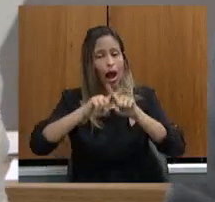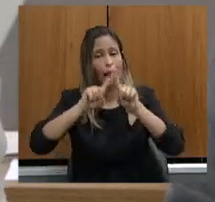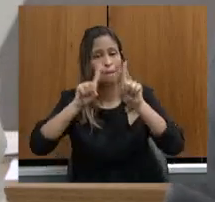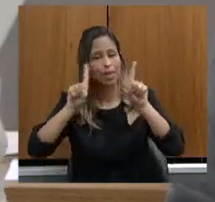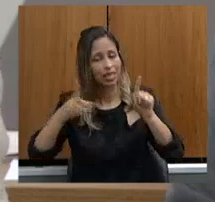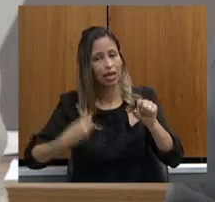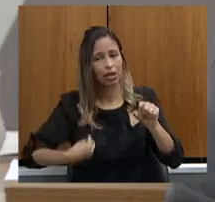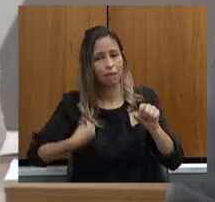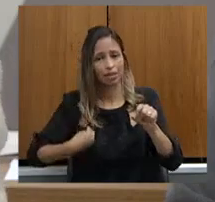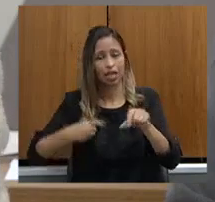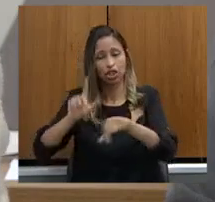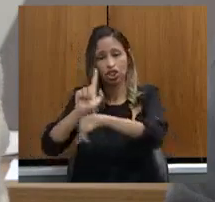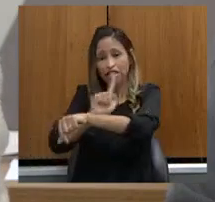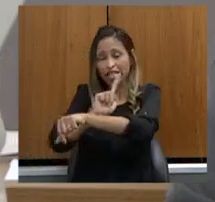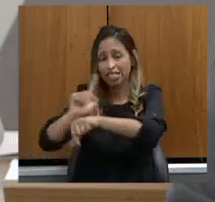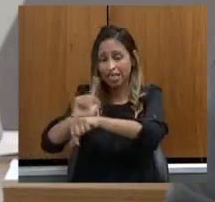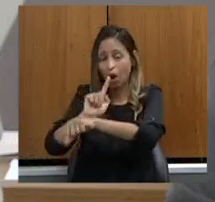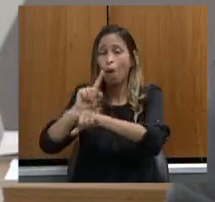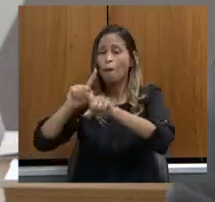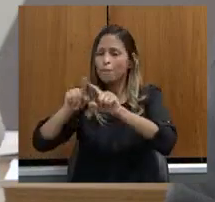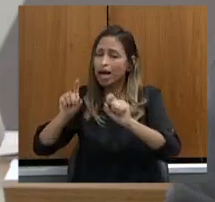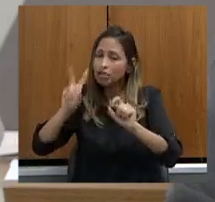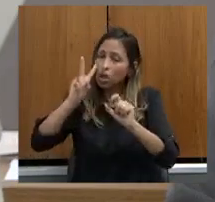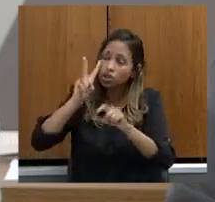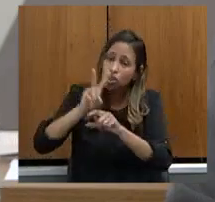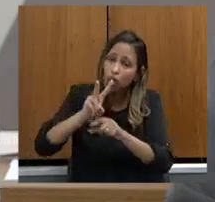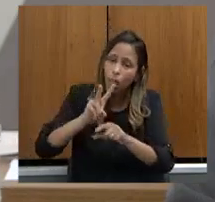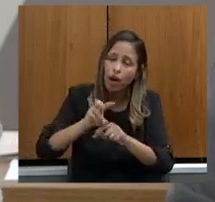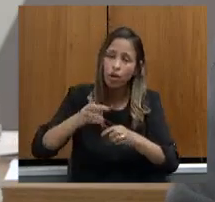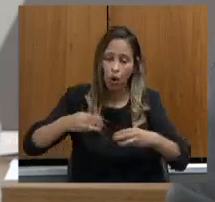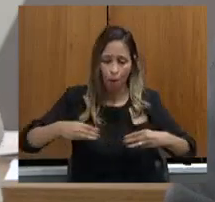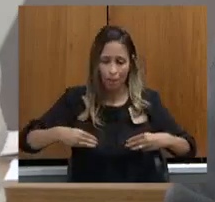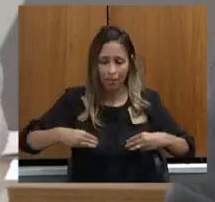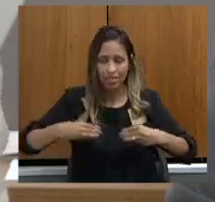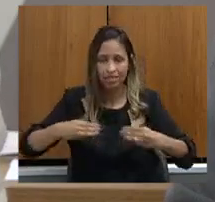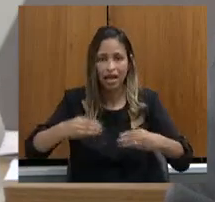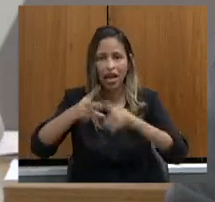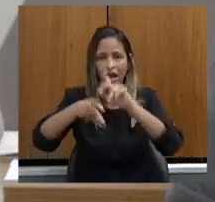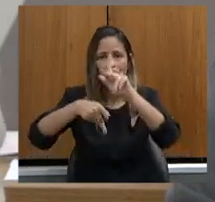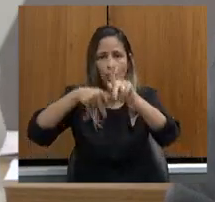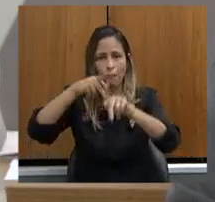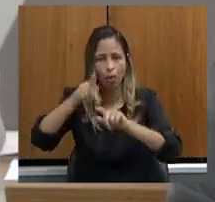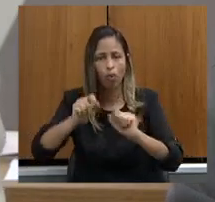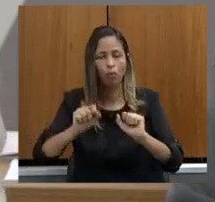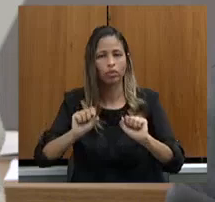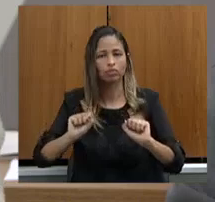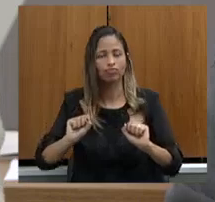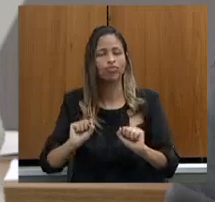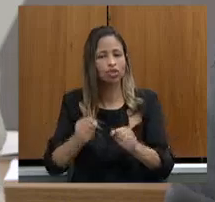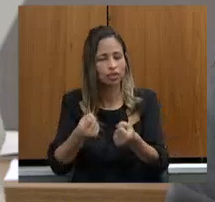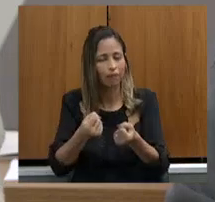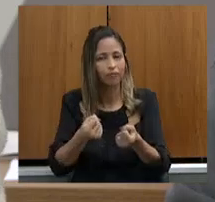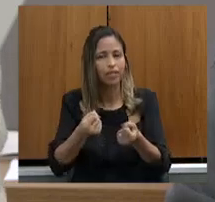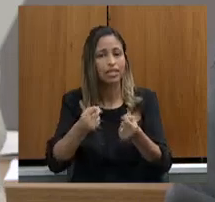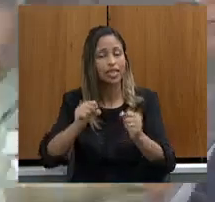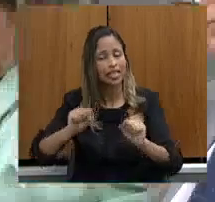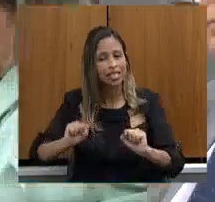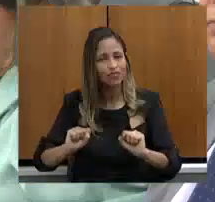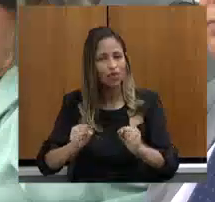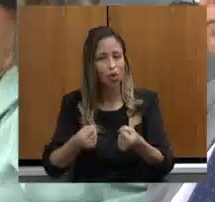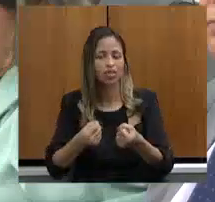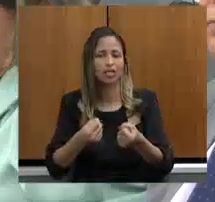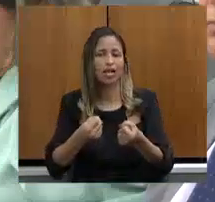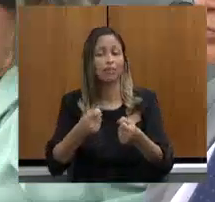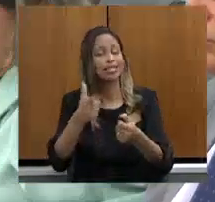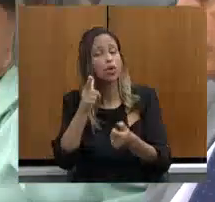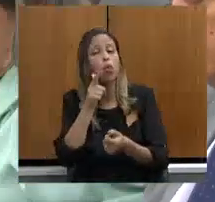de não participarmos da gestão acompanha o esforço os Ministérios públicos defensoria tem feito o seu trabalho tem se esforçado mas ainda não conseguiram